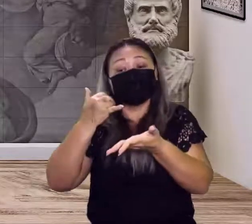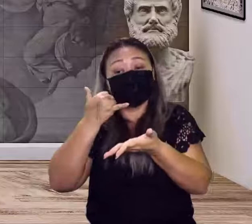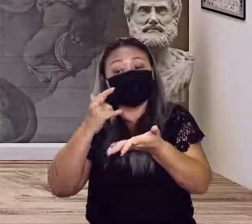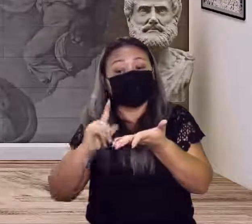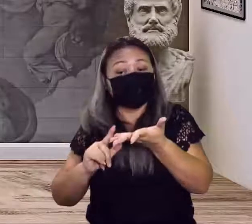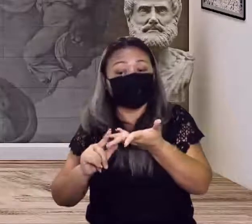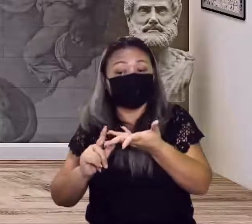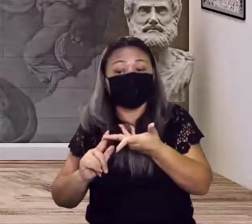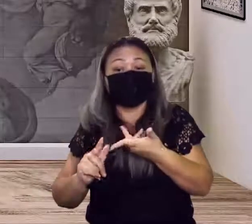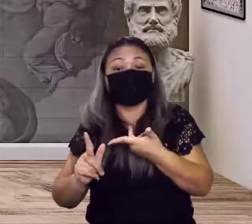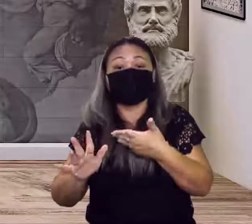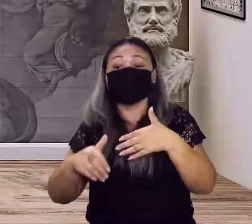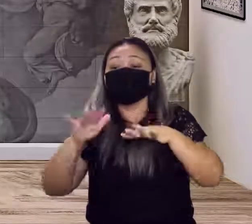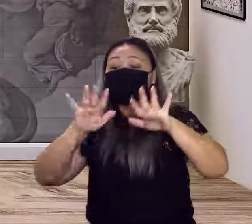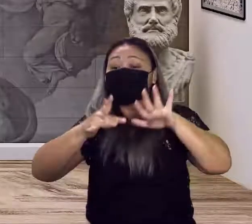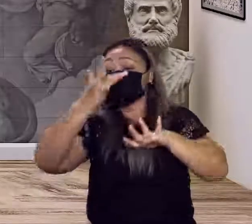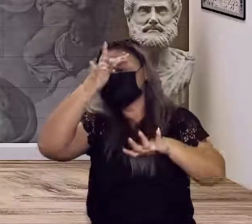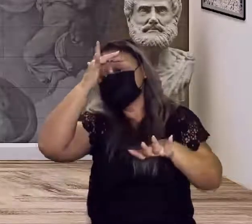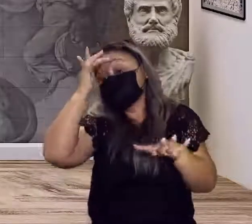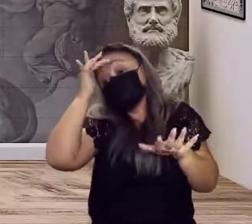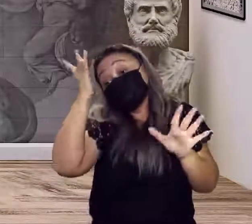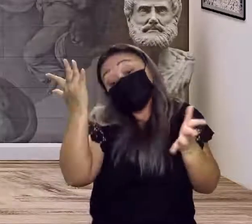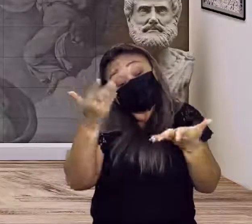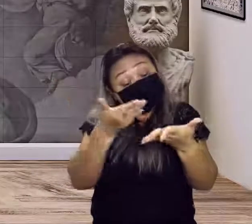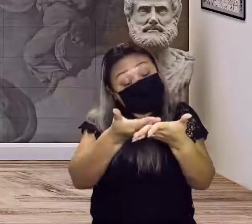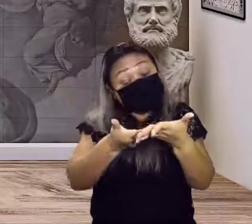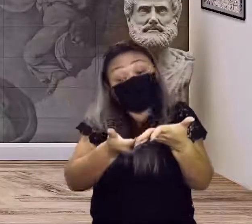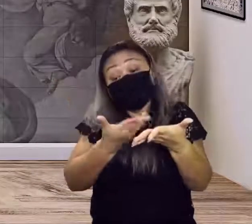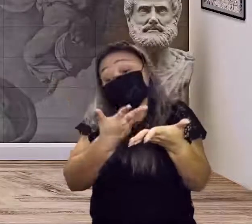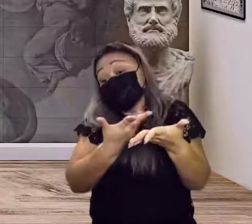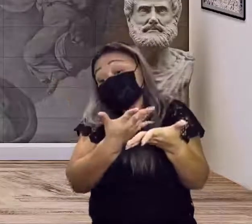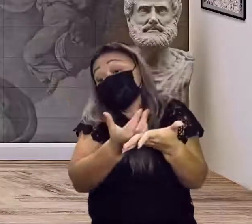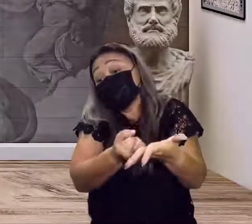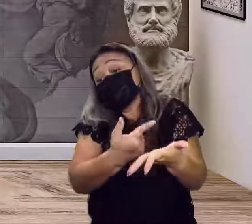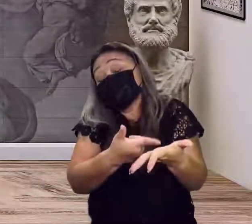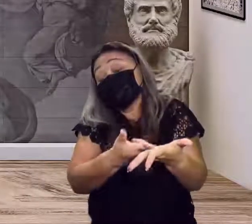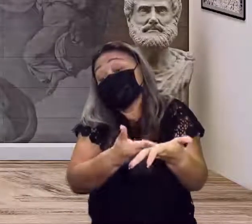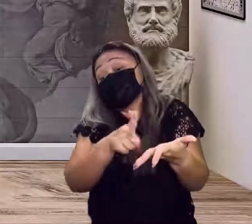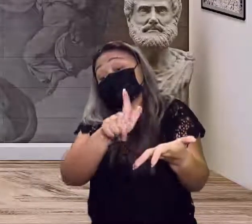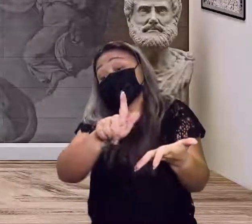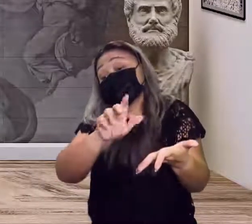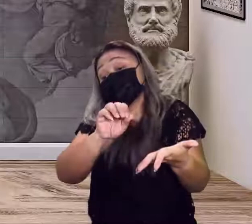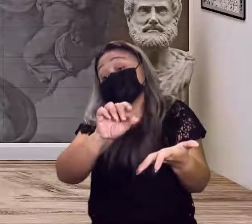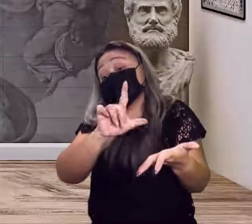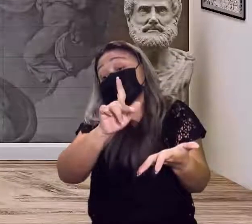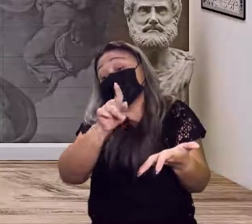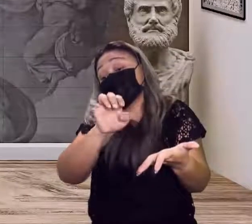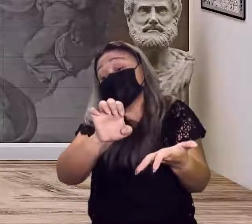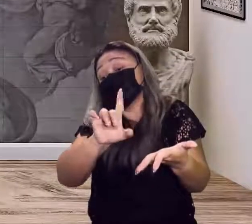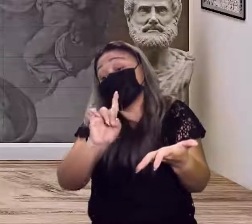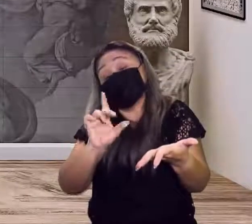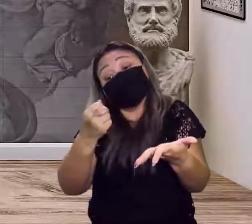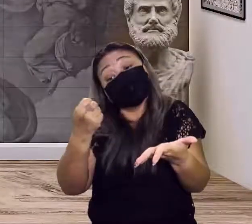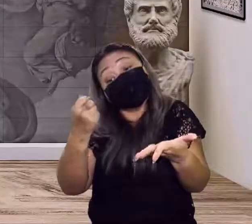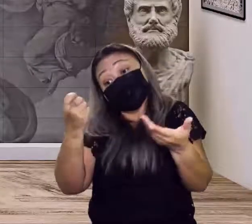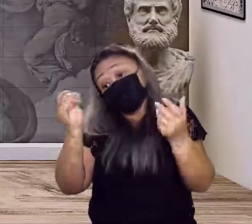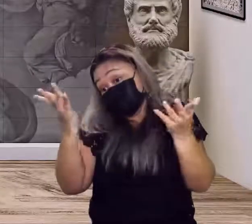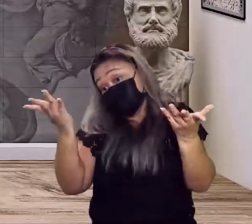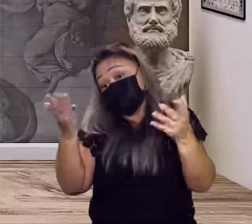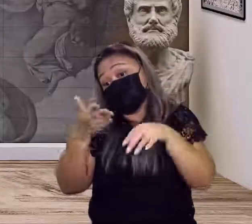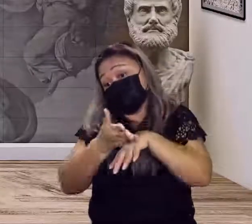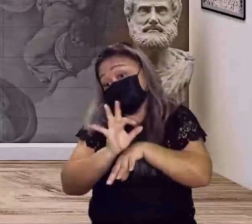etc., e as pessoas às vezes caem, né, num golpe, então assim, poderia não ter participado dele,